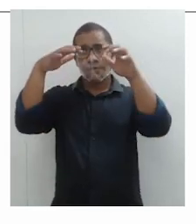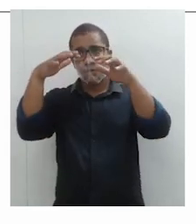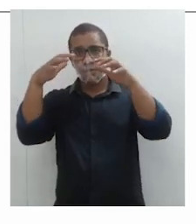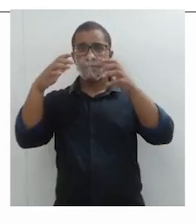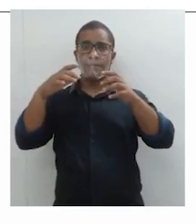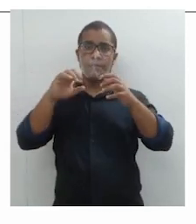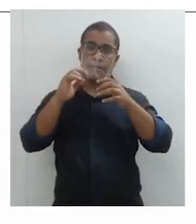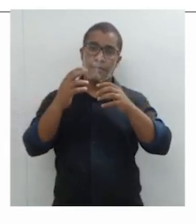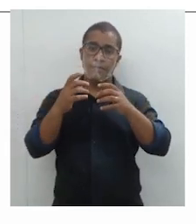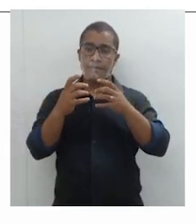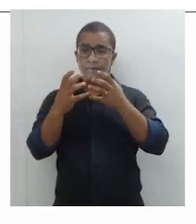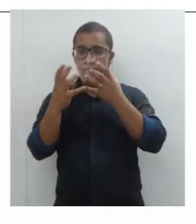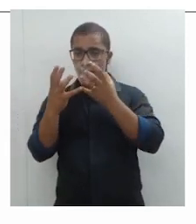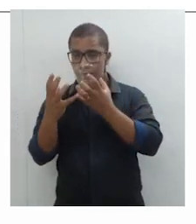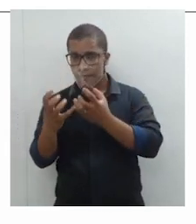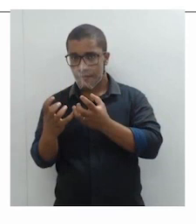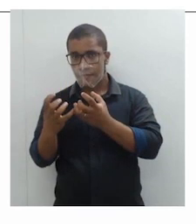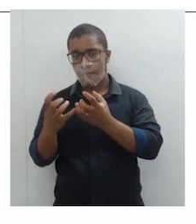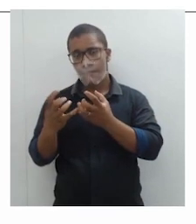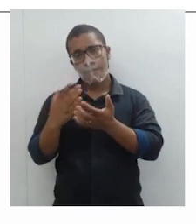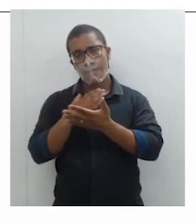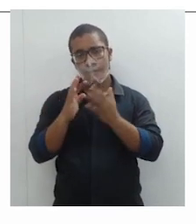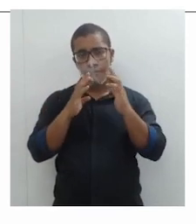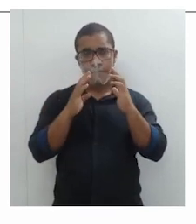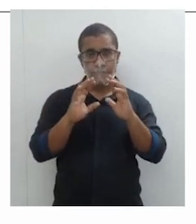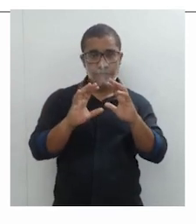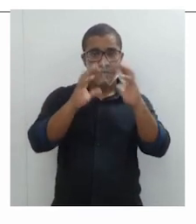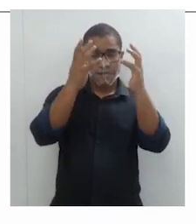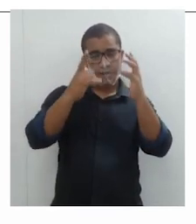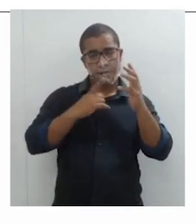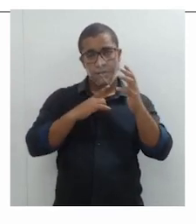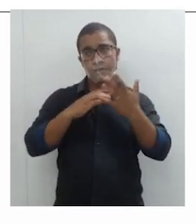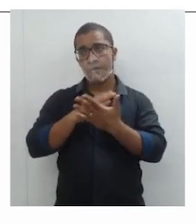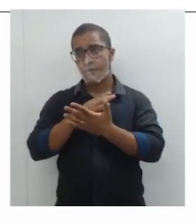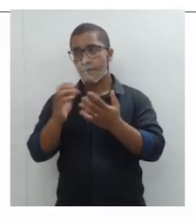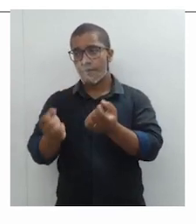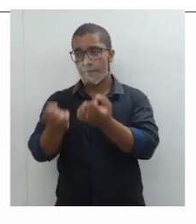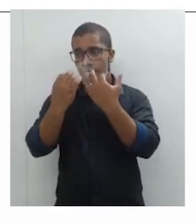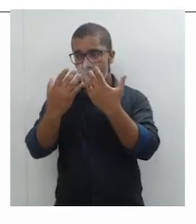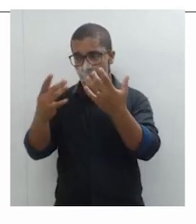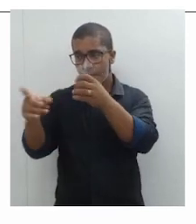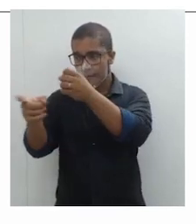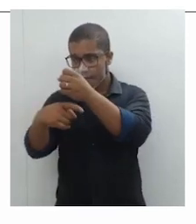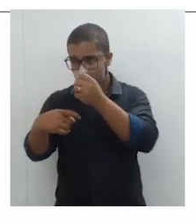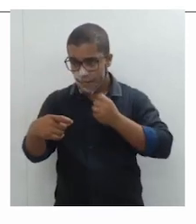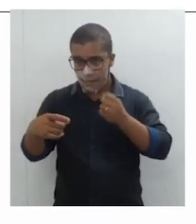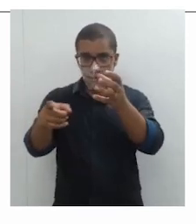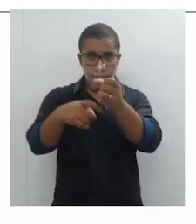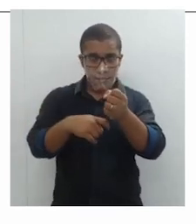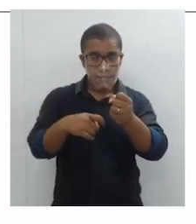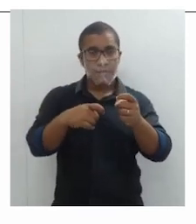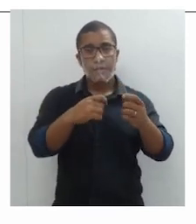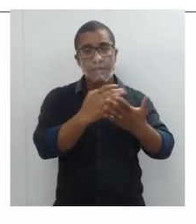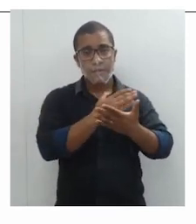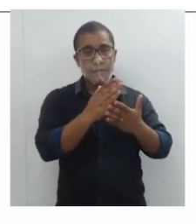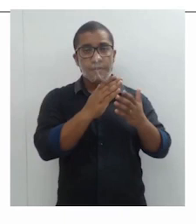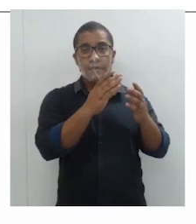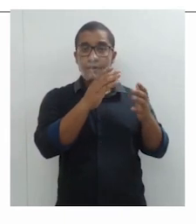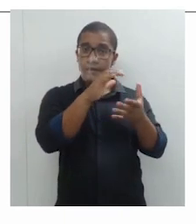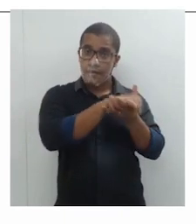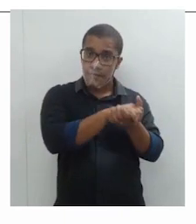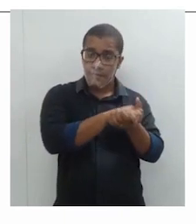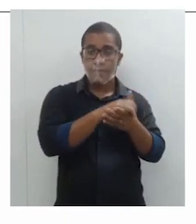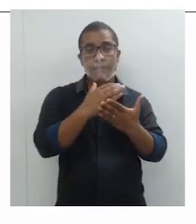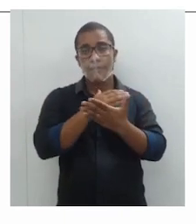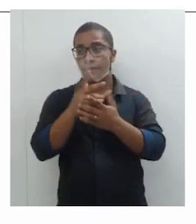chuva ou seca outros para comemorar a chegada das colheitas a rituais de casamento e vitórias